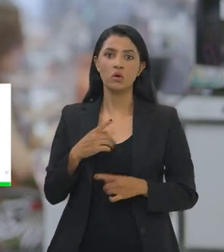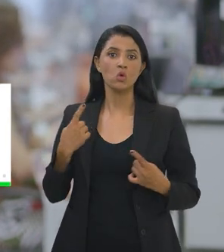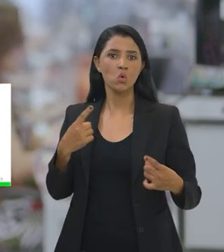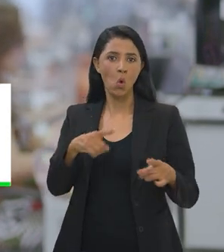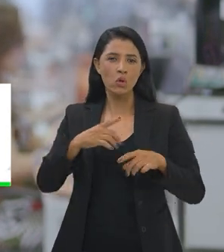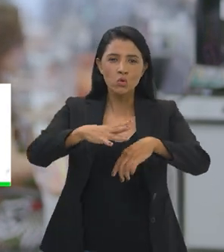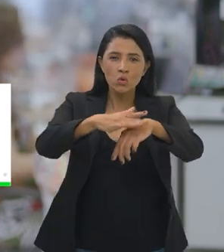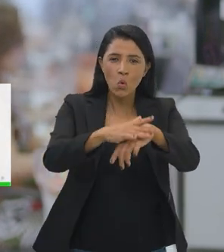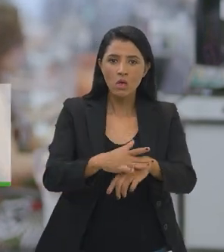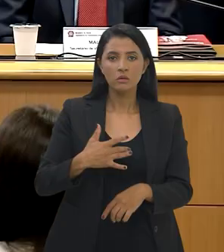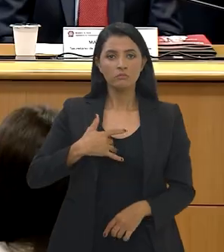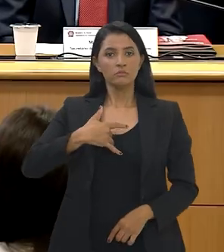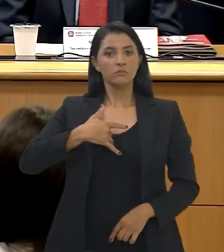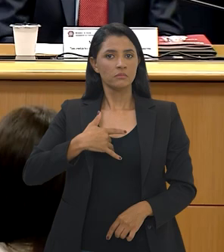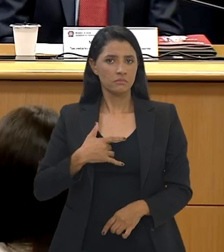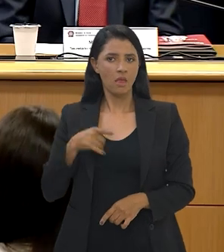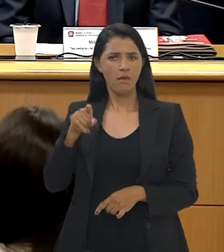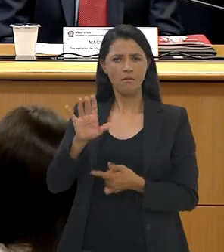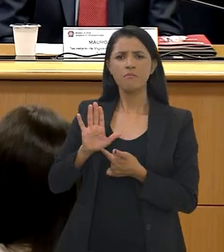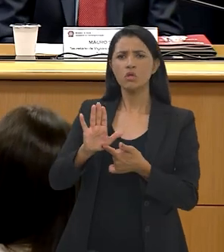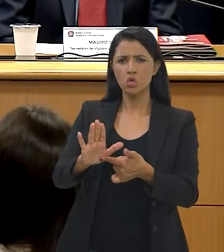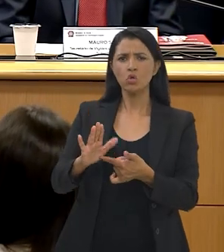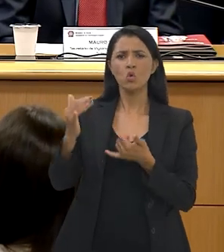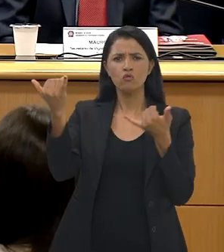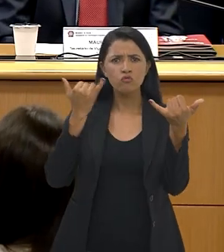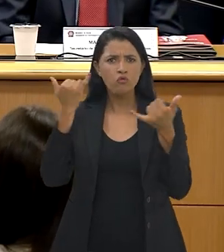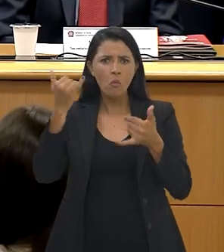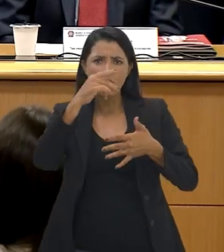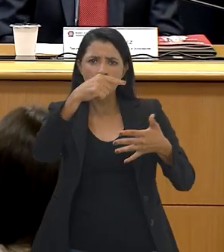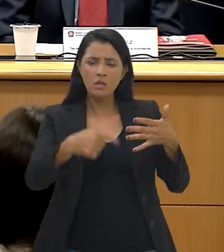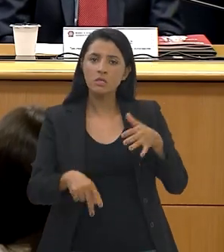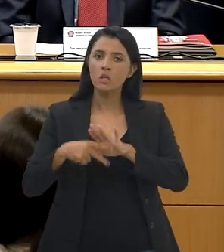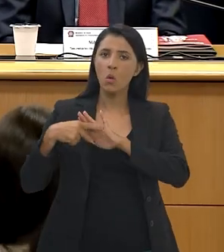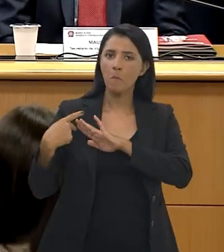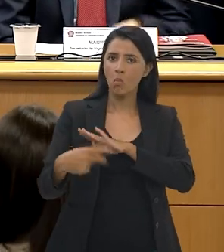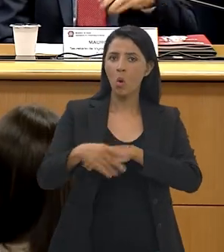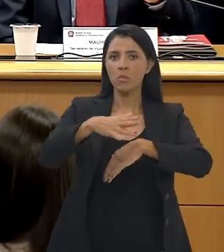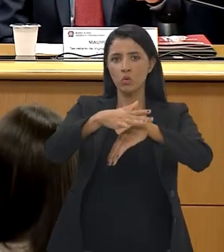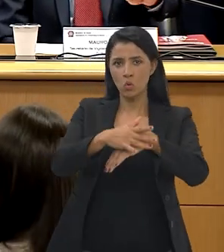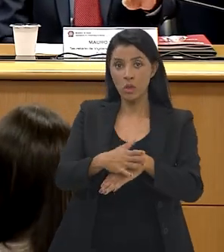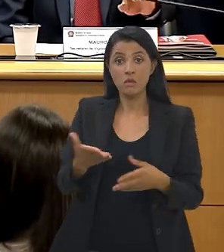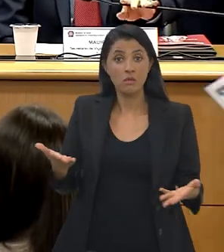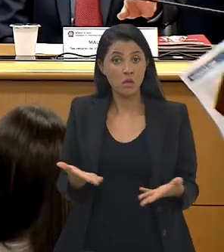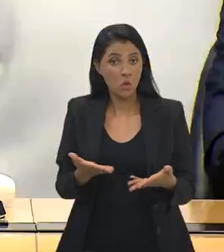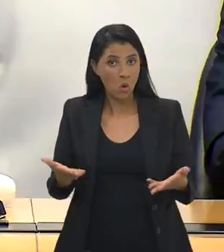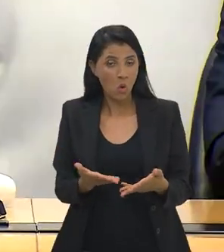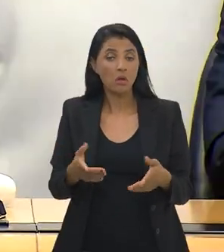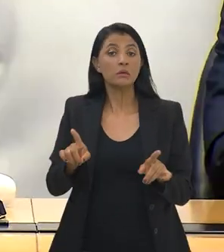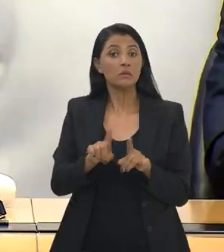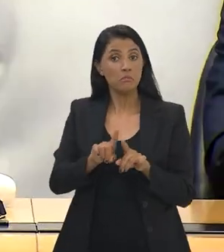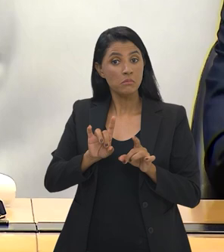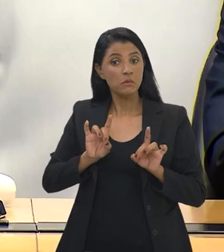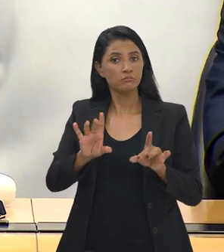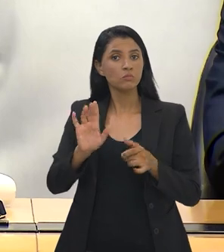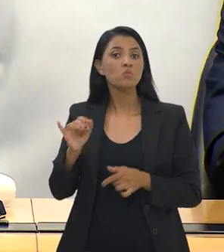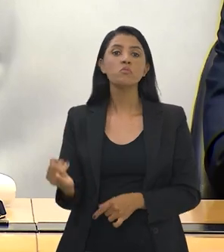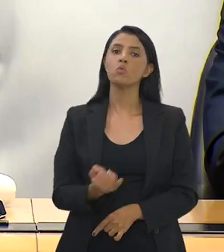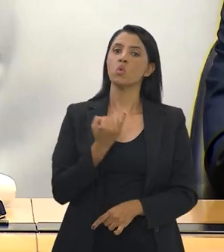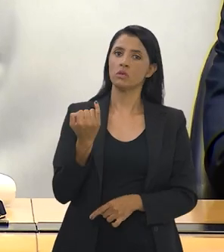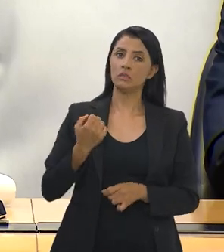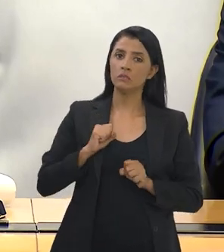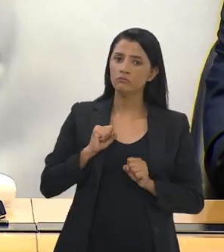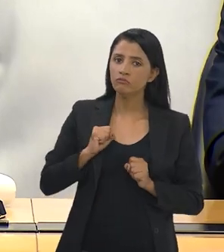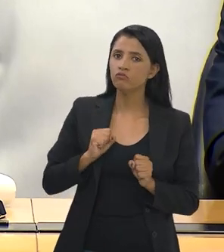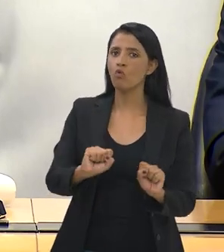de combate à tuberculose. Na ocasião, ela apresentou os dados epidemiológicos mais recentes e destacou a importância